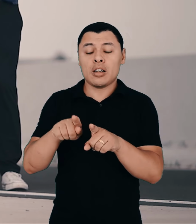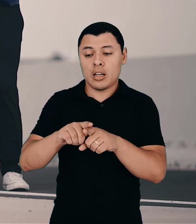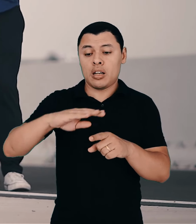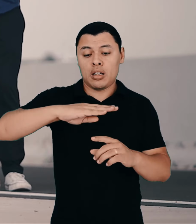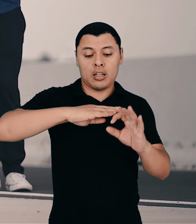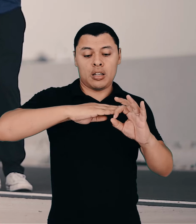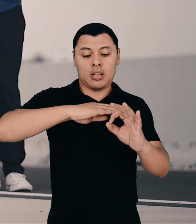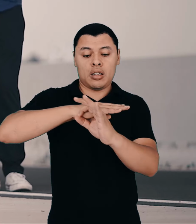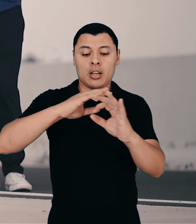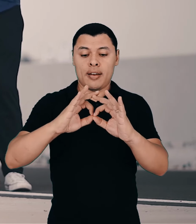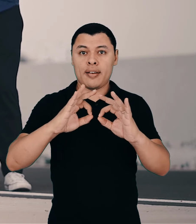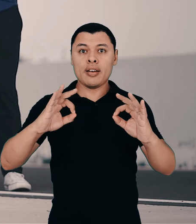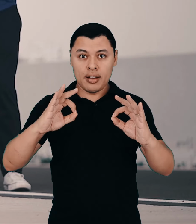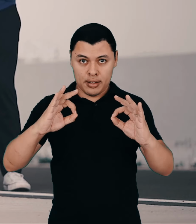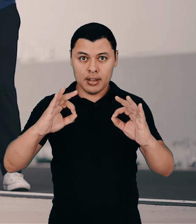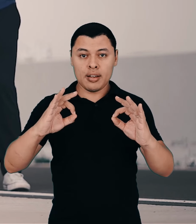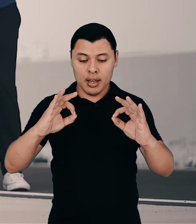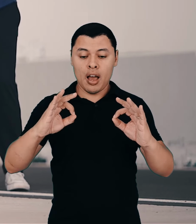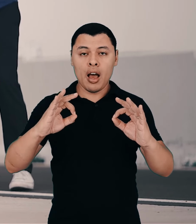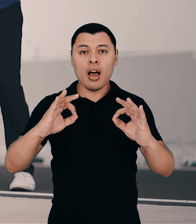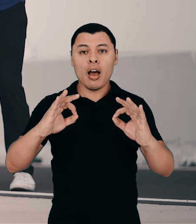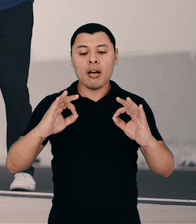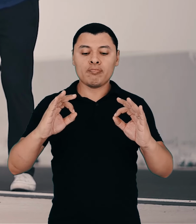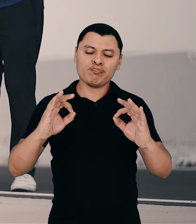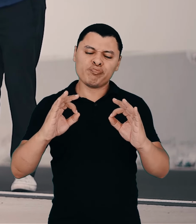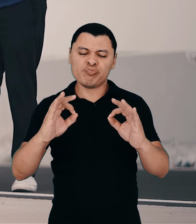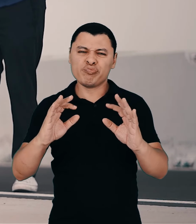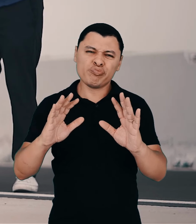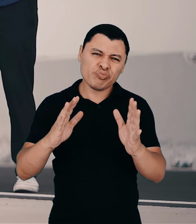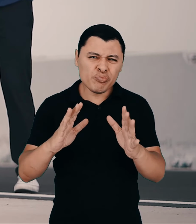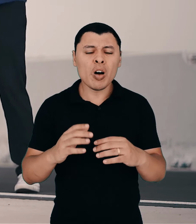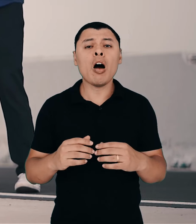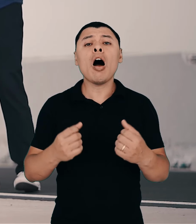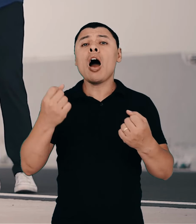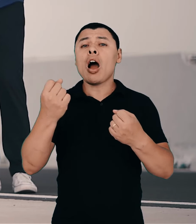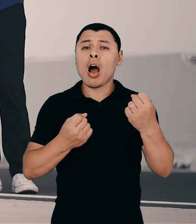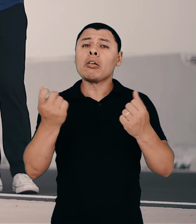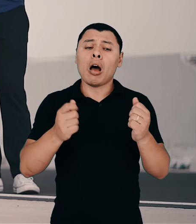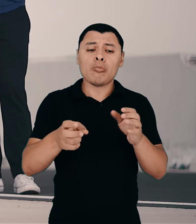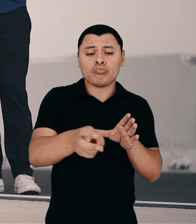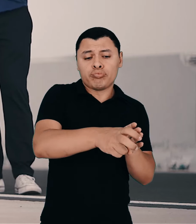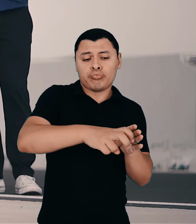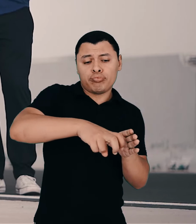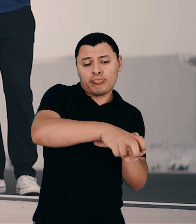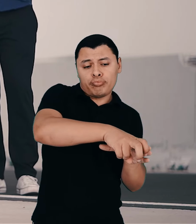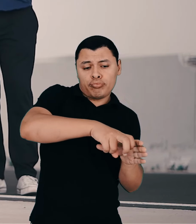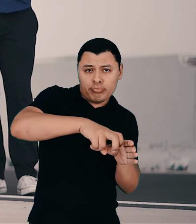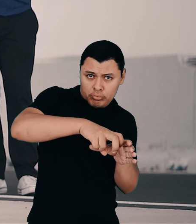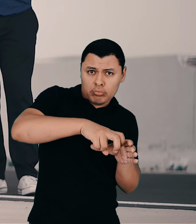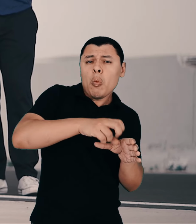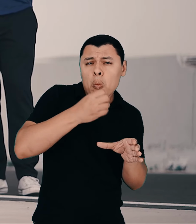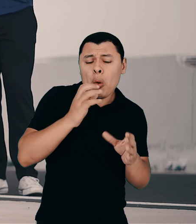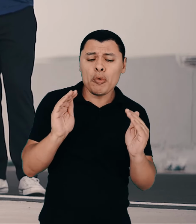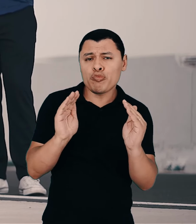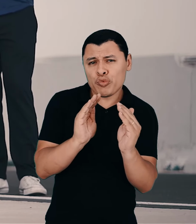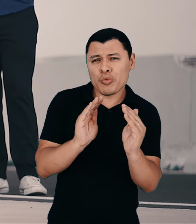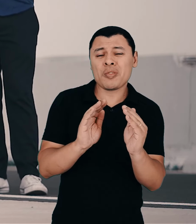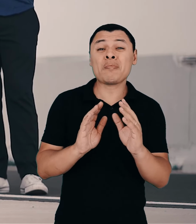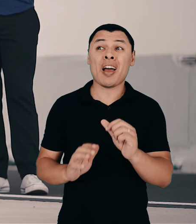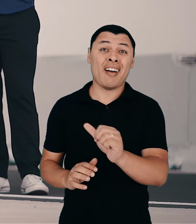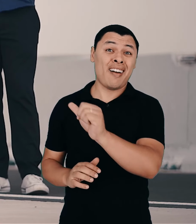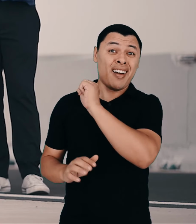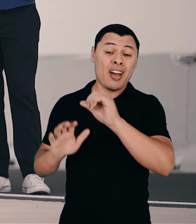porta-malas diminuto para um SUV, o que deixa ele bom para estacionar, o que acaba sendo uma vantagem, mas de fato, se comparar ao Nivus, a gente tem uma